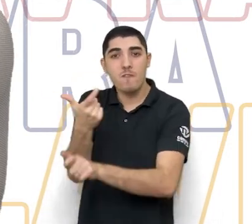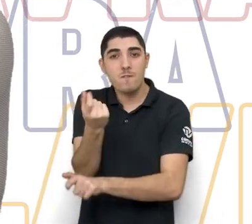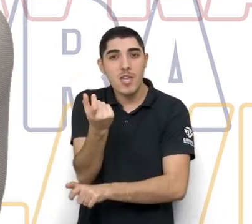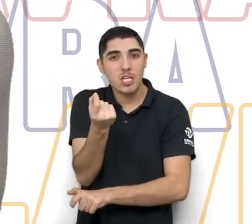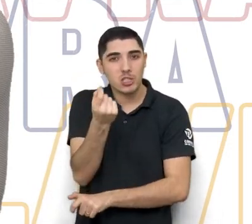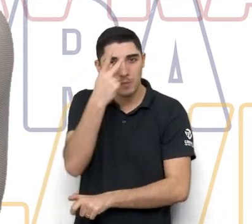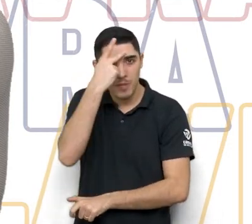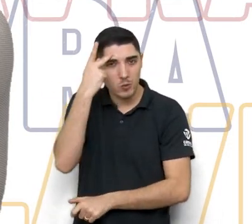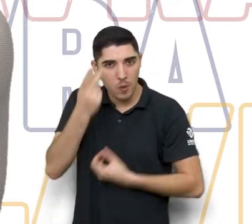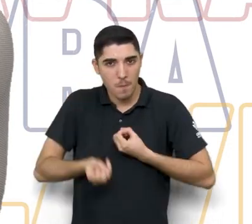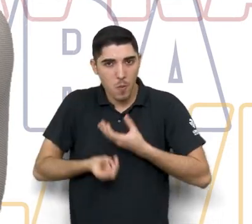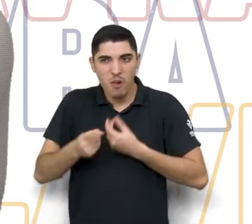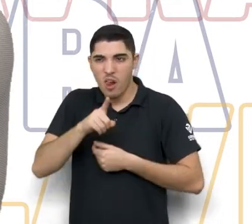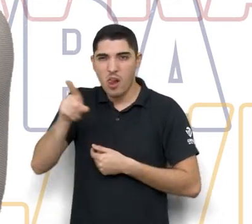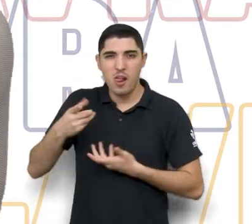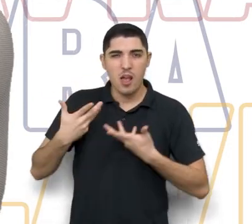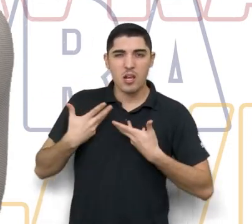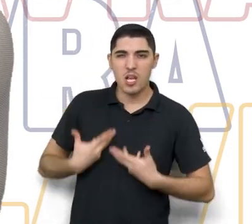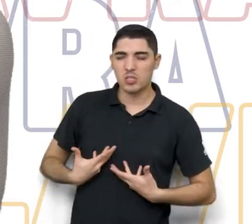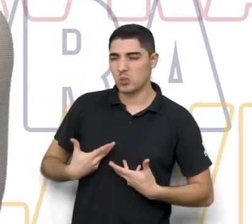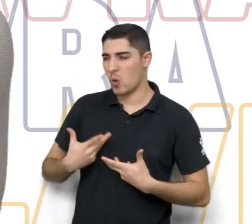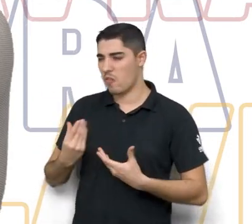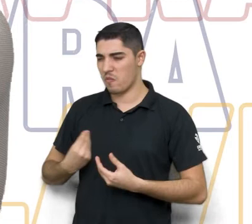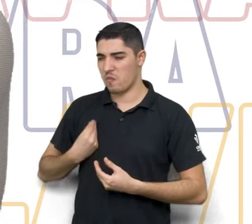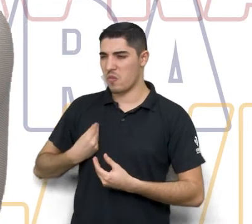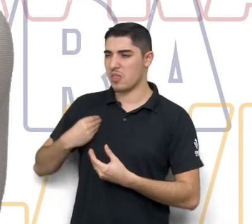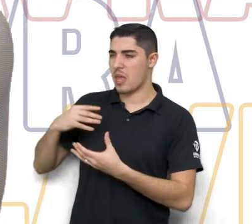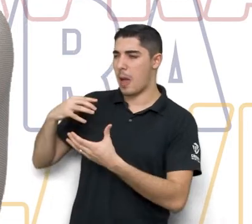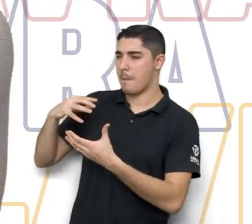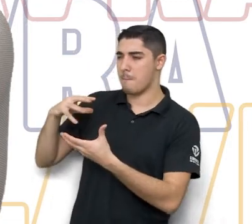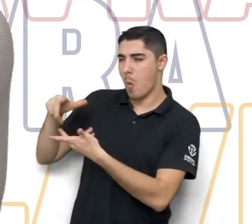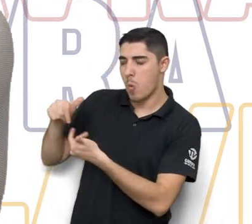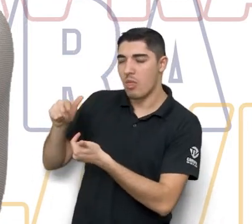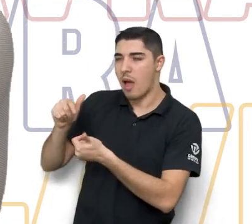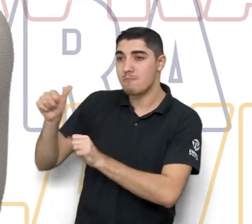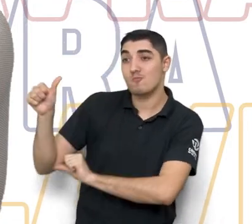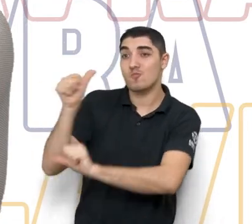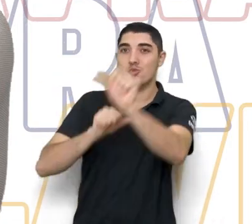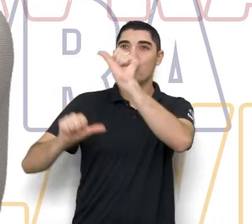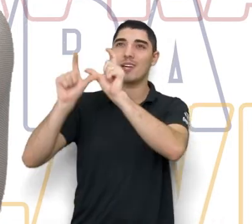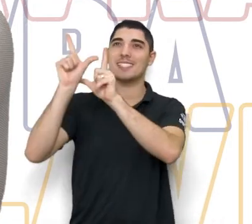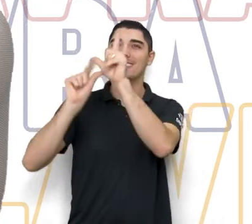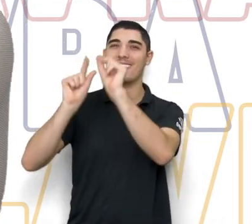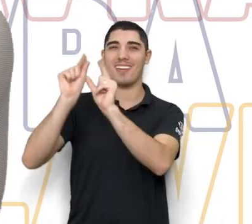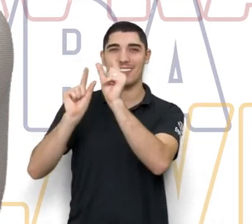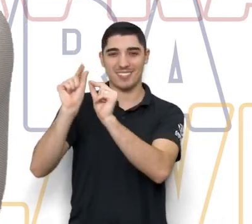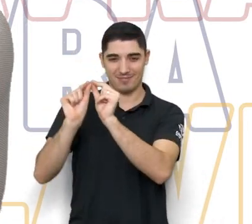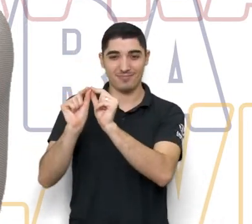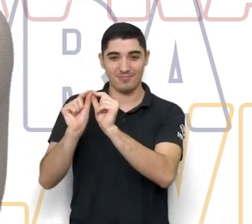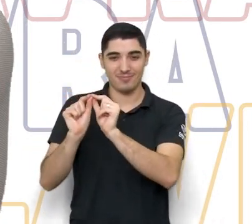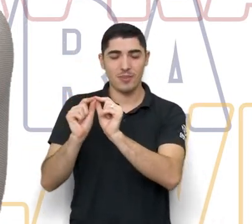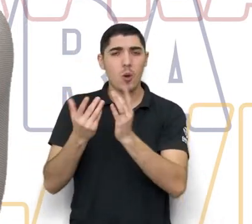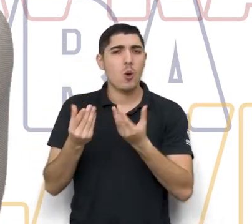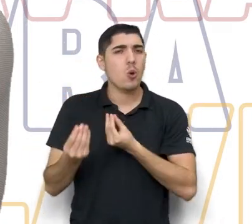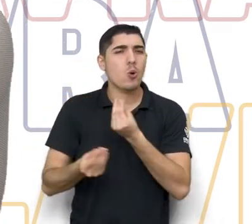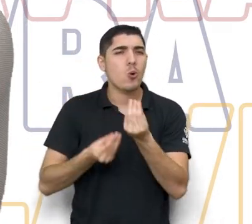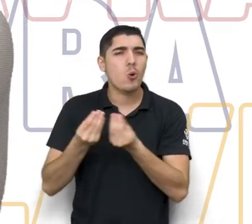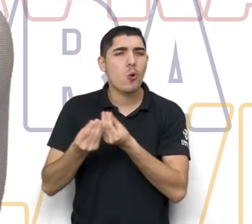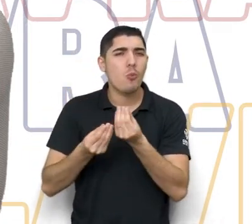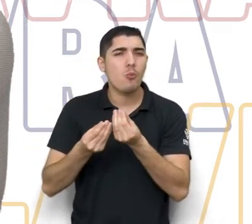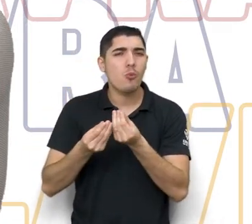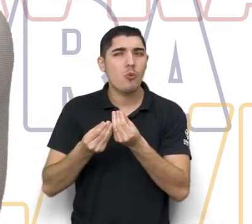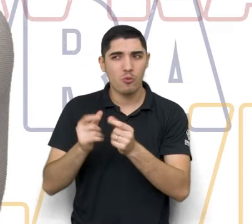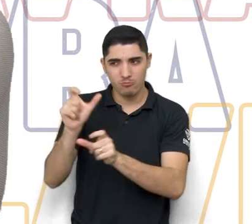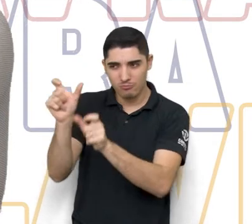poetas que se cansaram da condição humana e se transformaram em estrelas, né? Então, como não foi possível fazer para